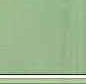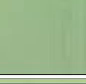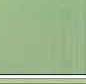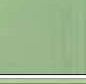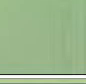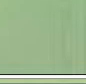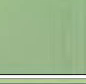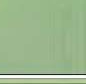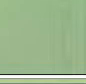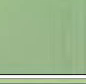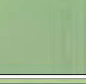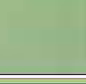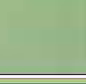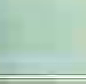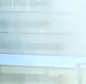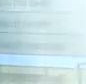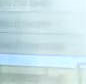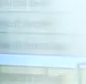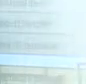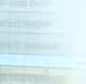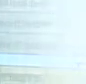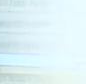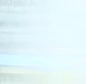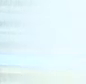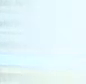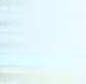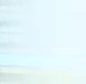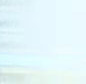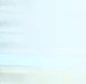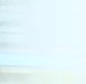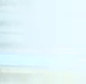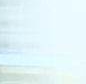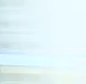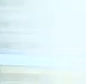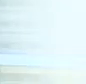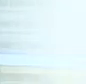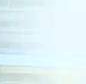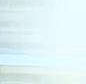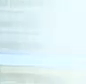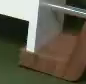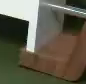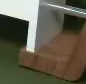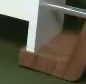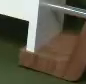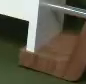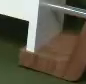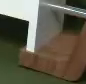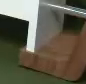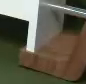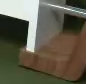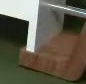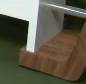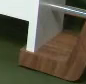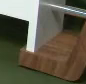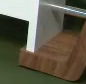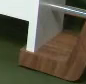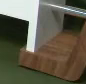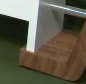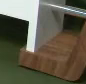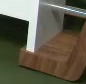R$24.539,16. Tranquilos? Ficou claro? Professor, algum